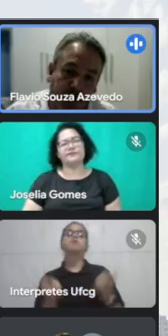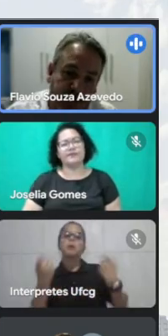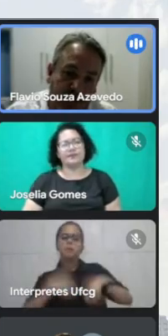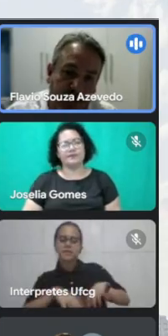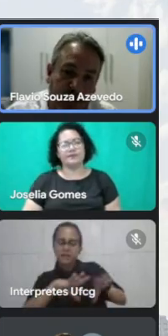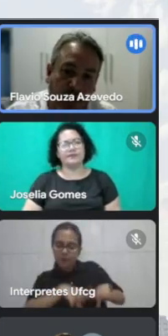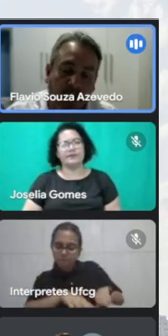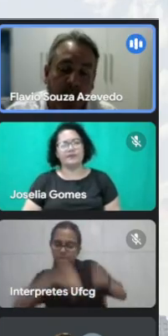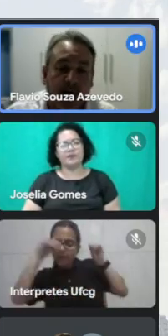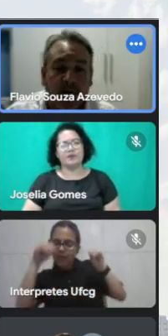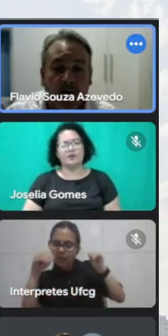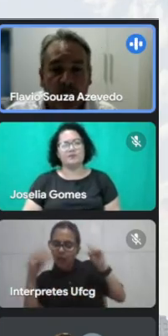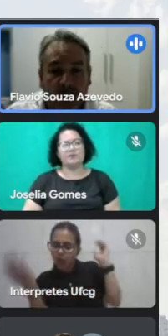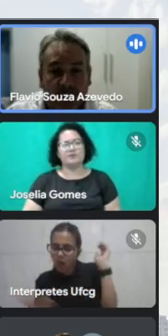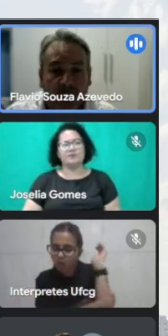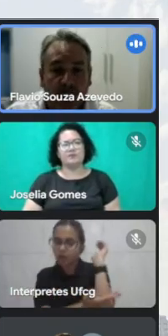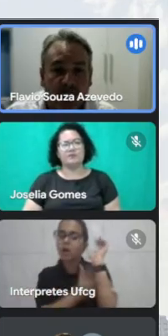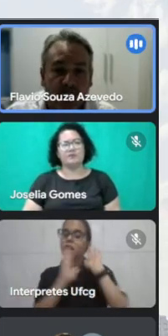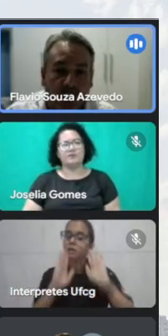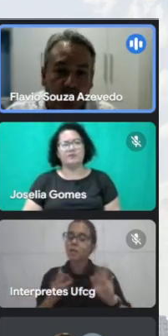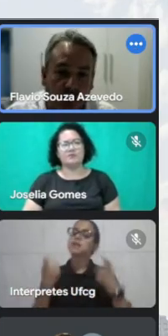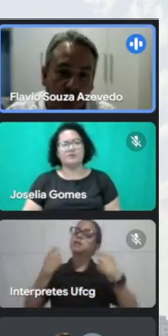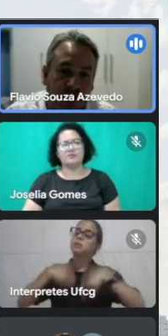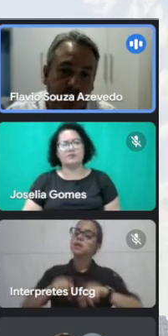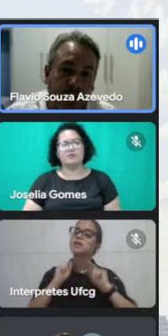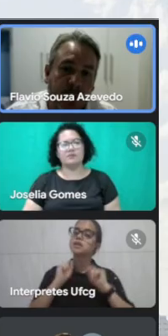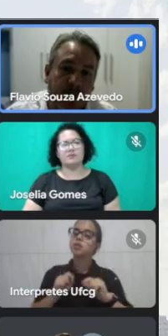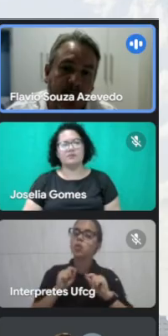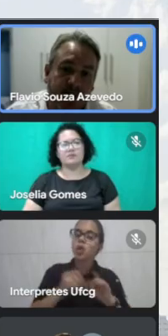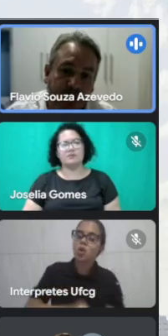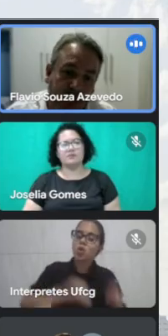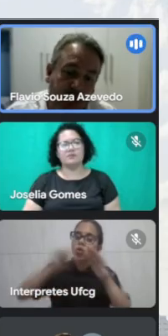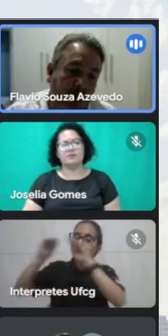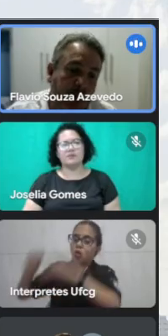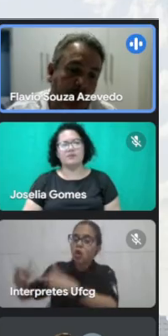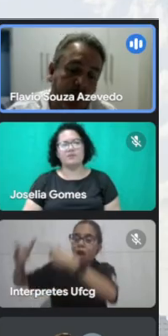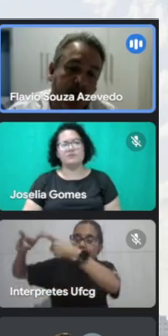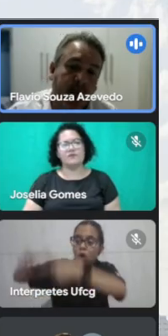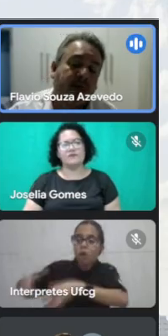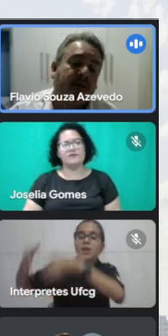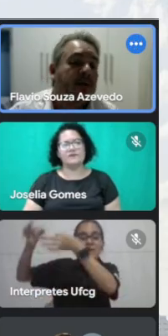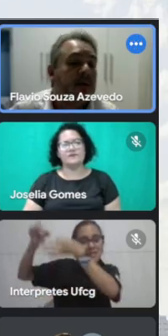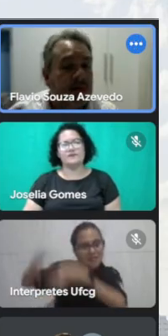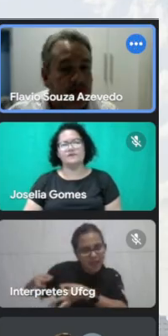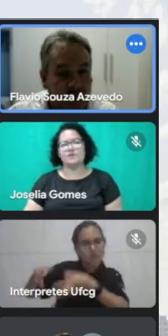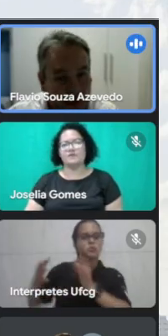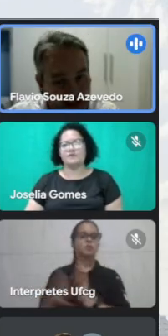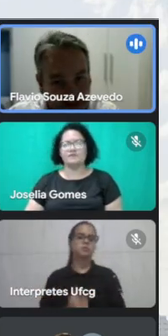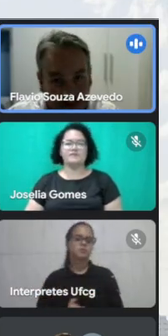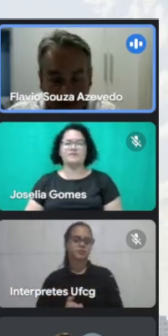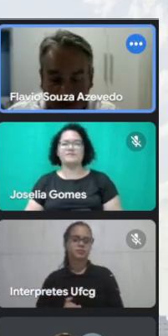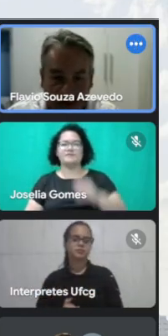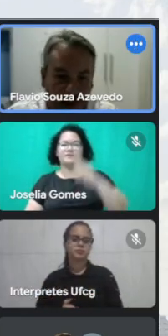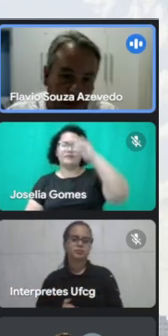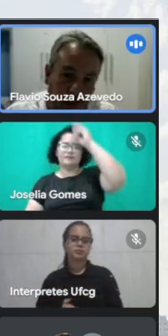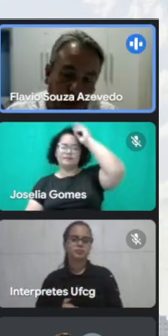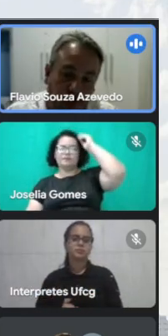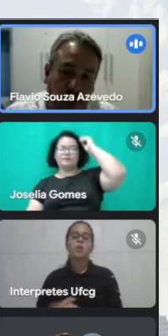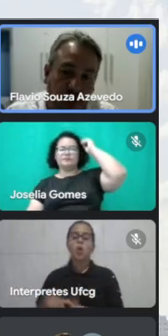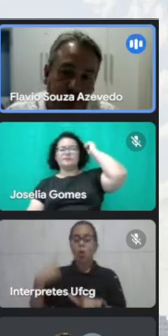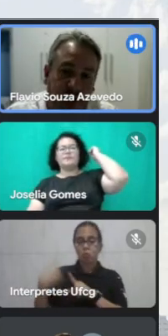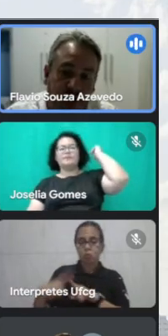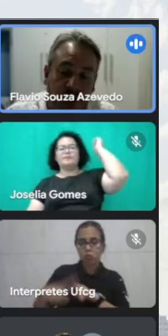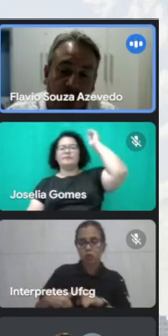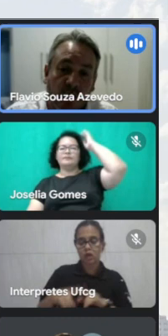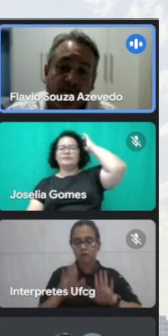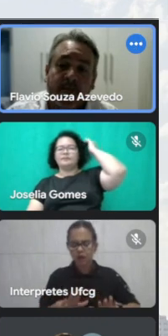o processo só é completo quando você colhe essa planta, né? Você retira a planta do ambiente, vai nascer, as mudas ficam